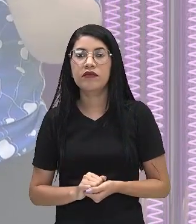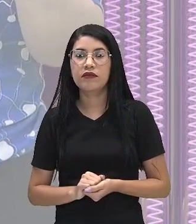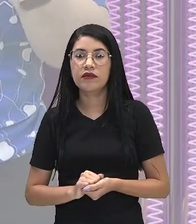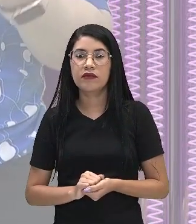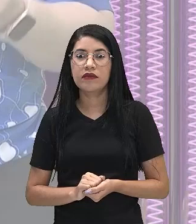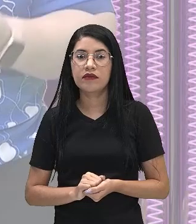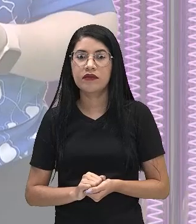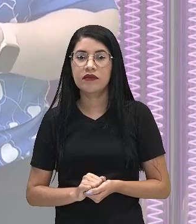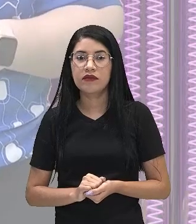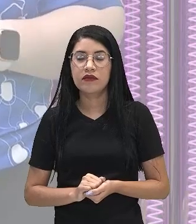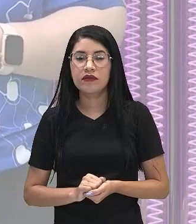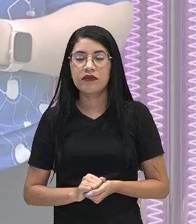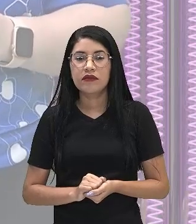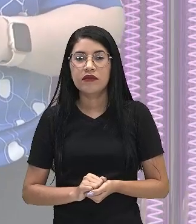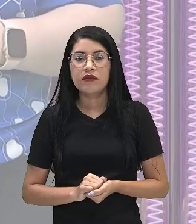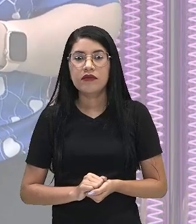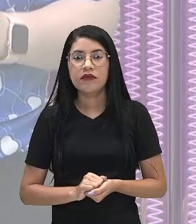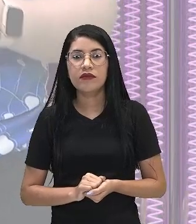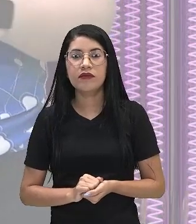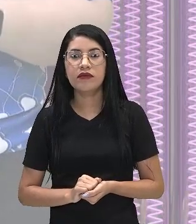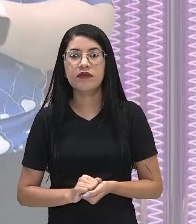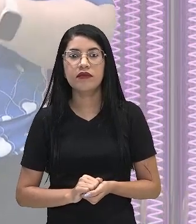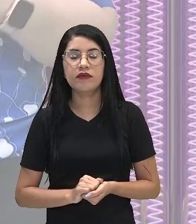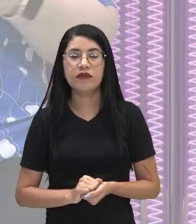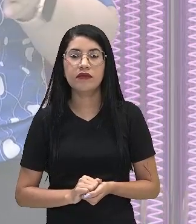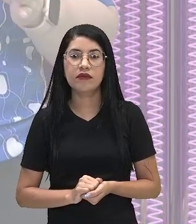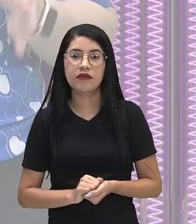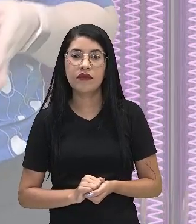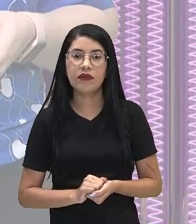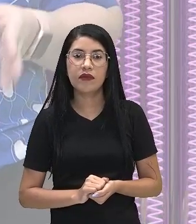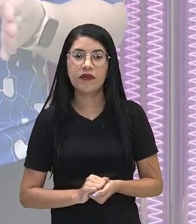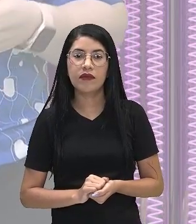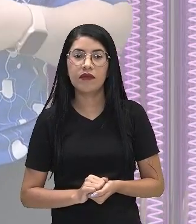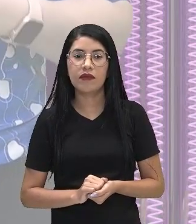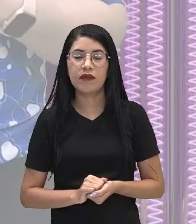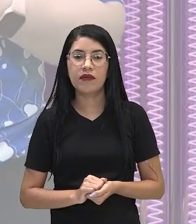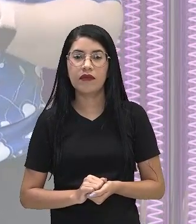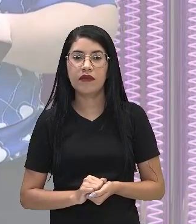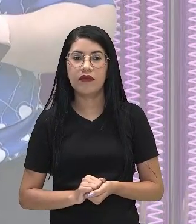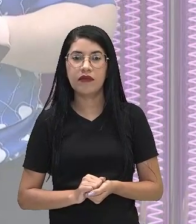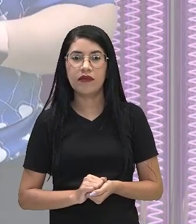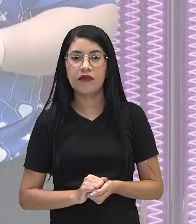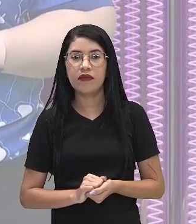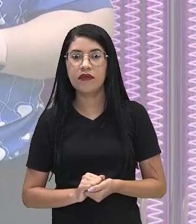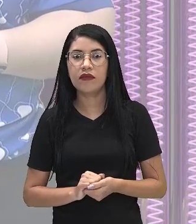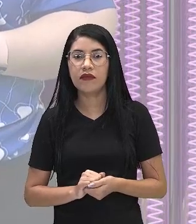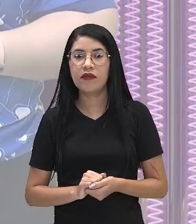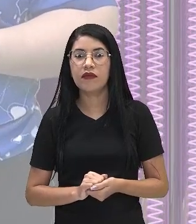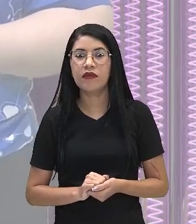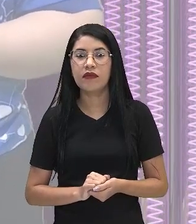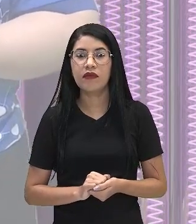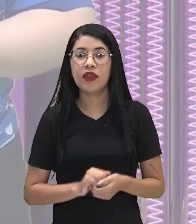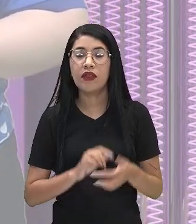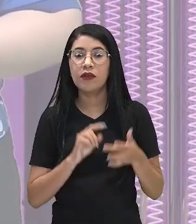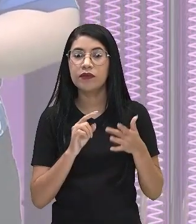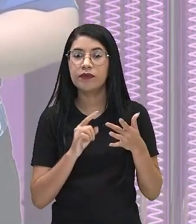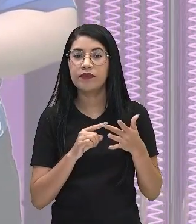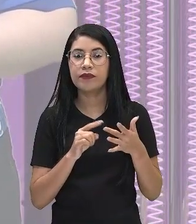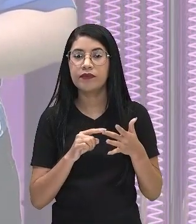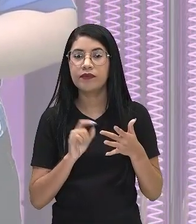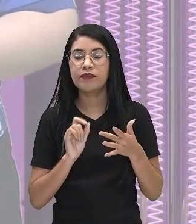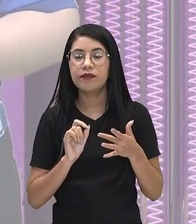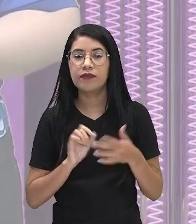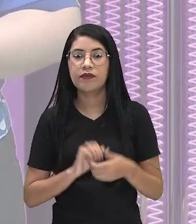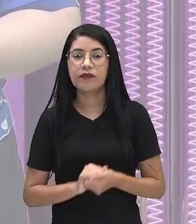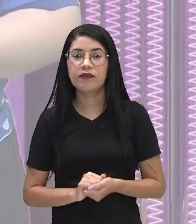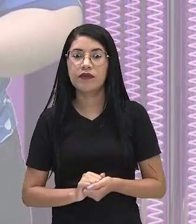um retângulo que seja, e aí ele vai se chamar prisma quadrangular. Certo? Continuando, a gente tem